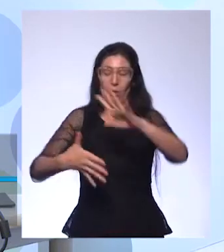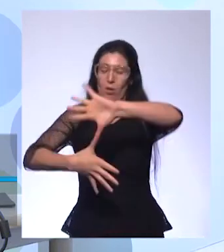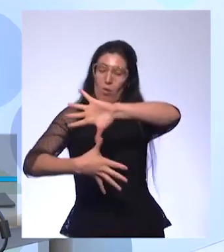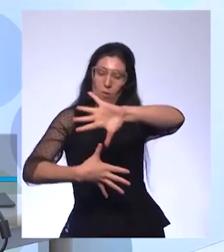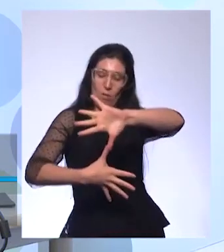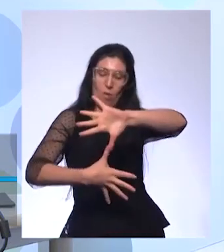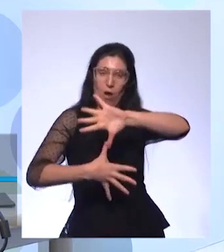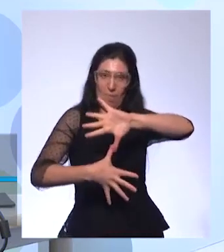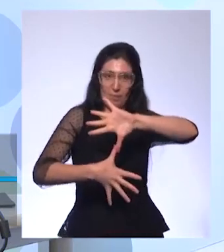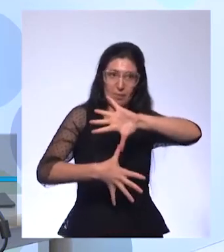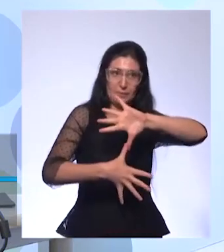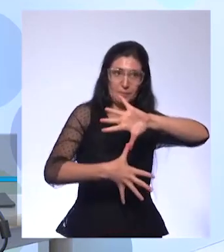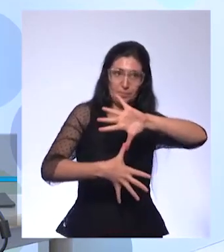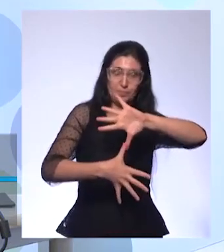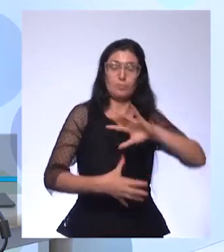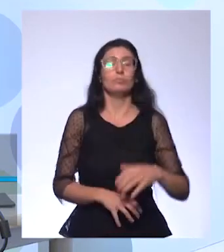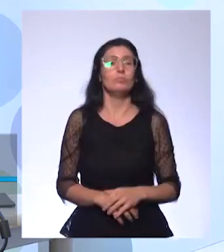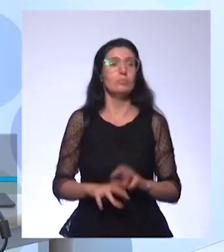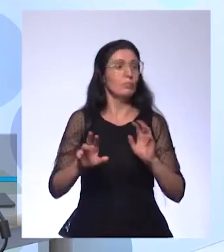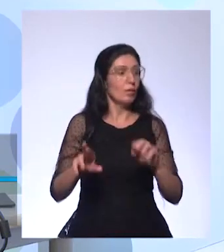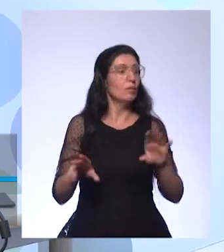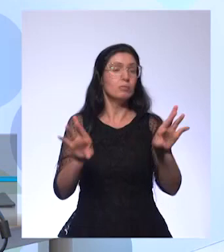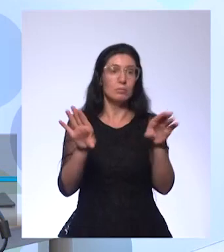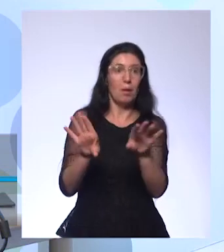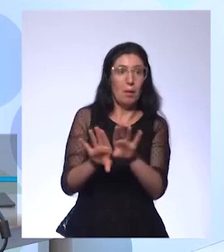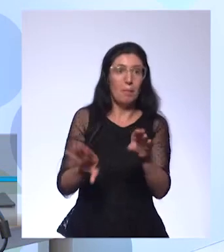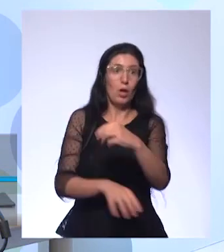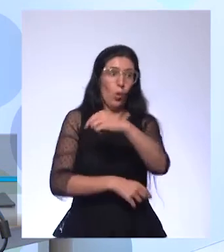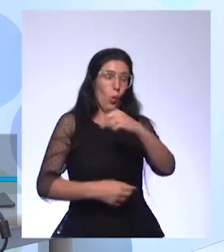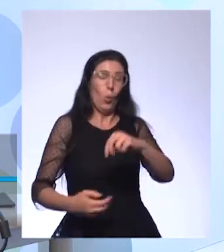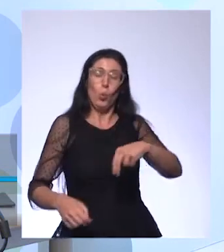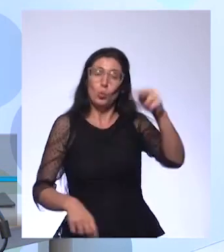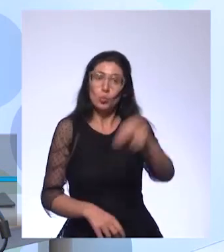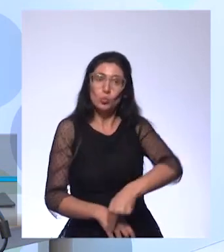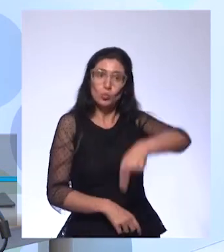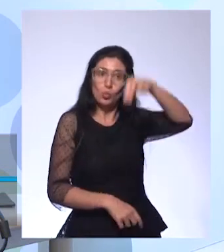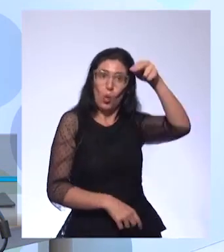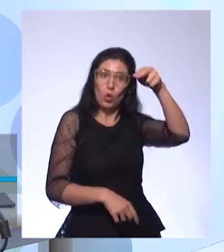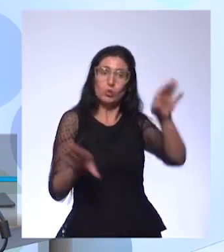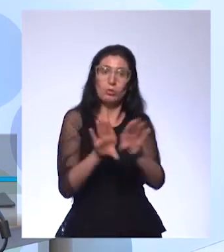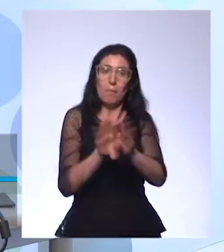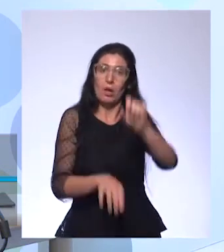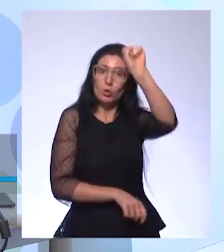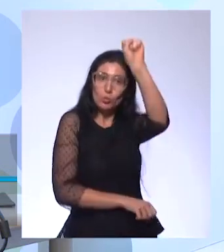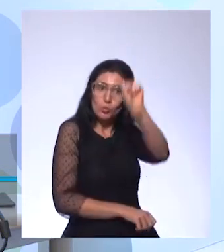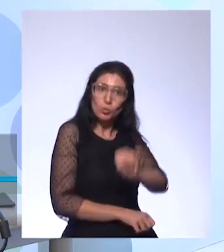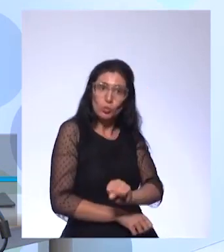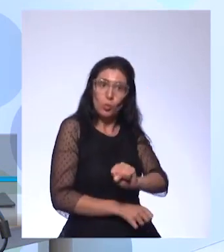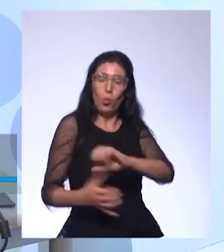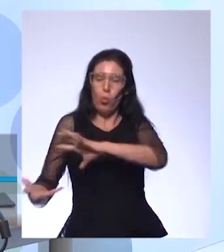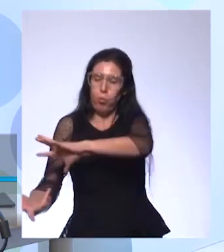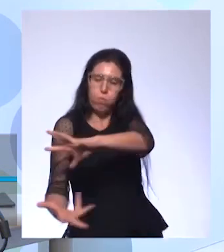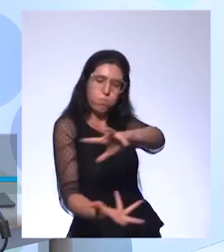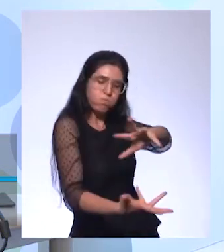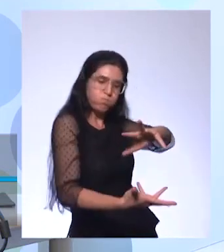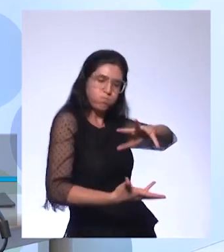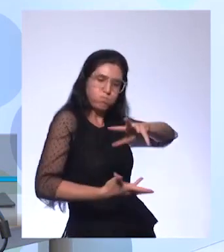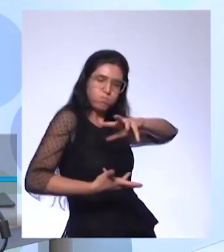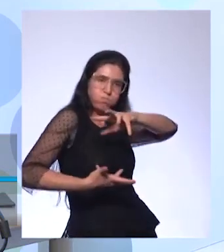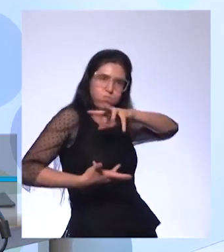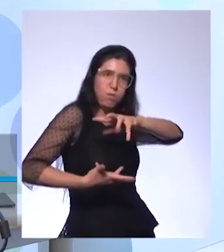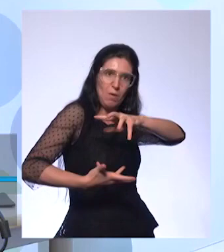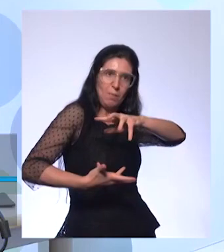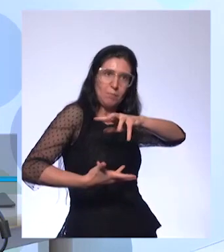questão interessante, porque ele está entre o hemisfério norte e também o hemisfério sul, né, bem, né, sinalizado entre os